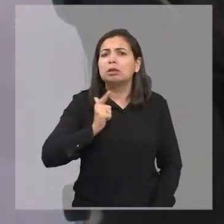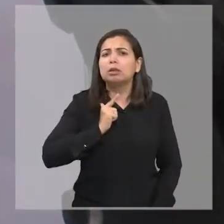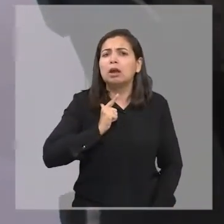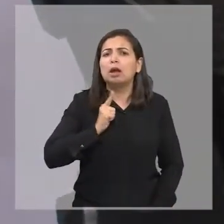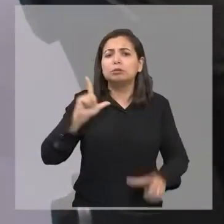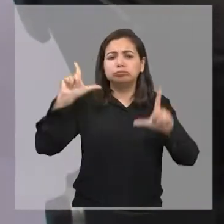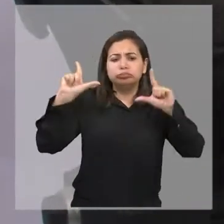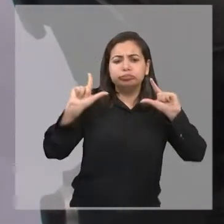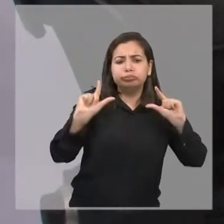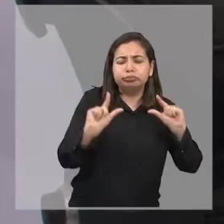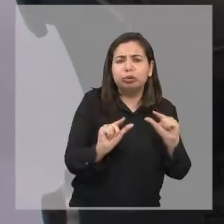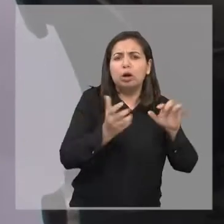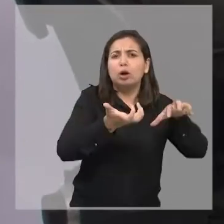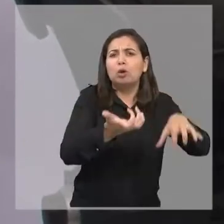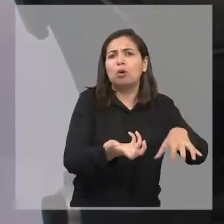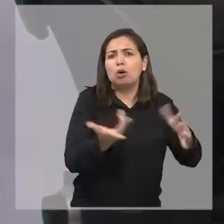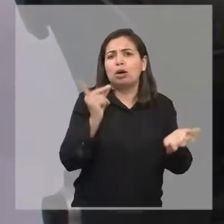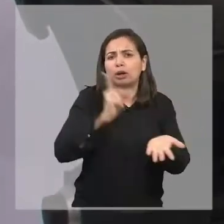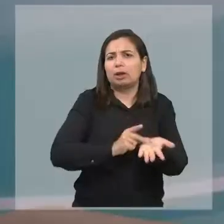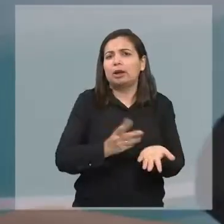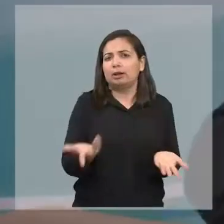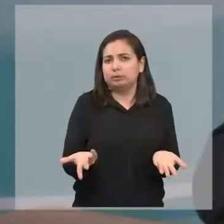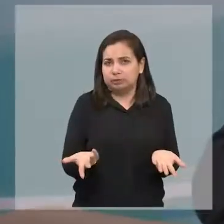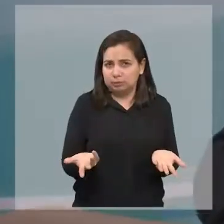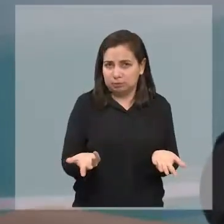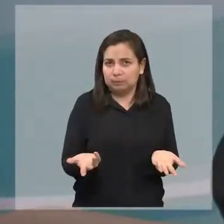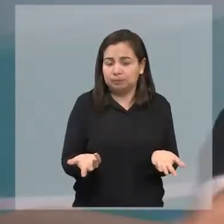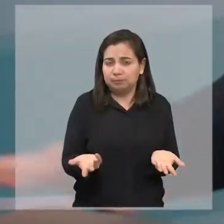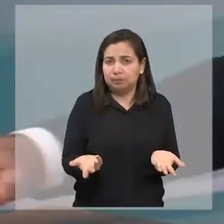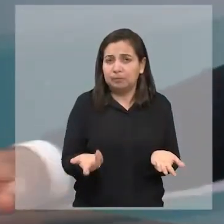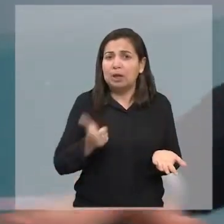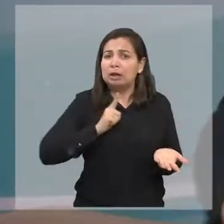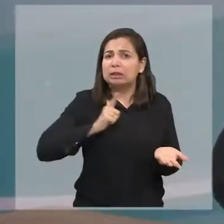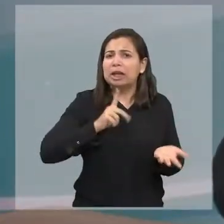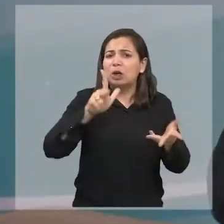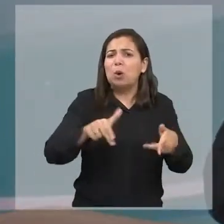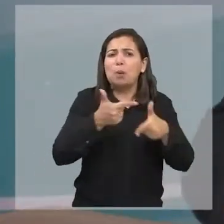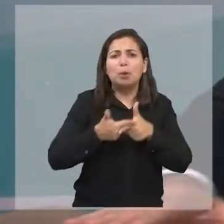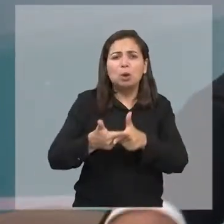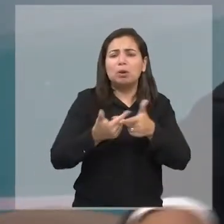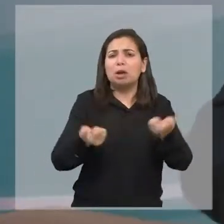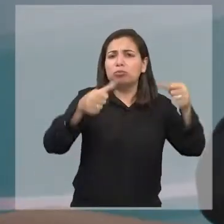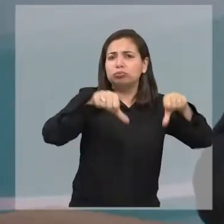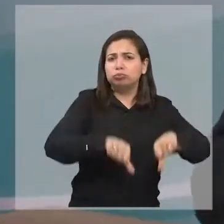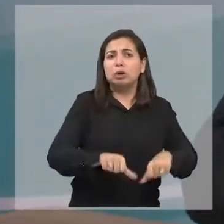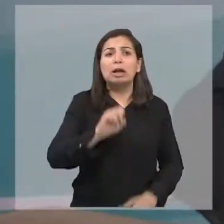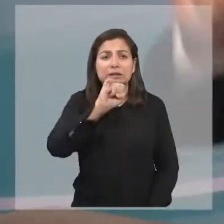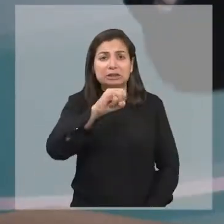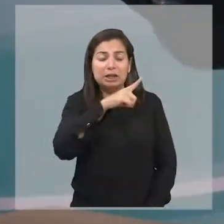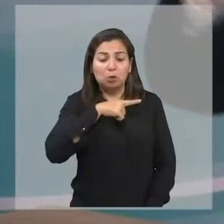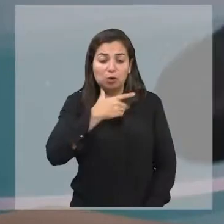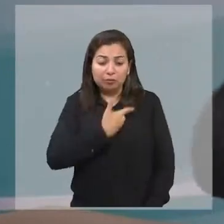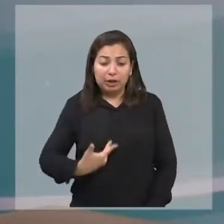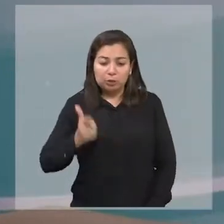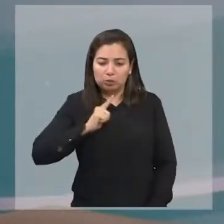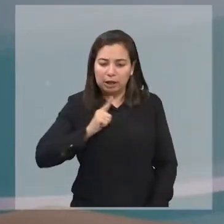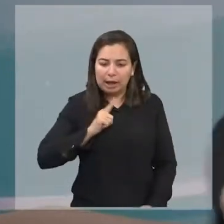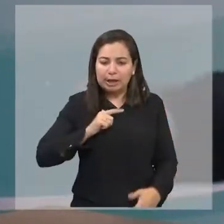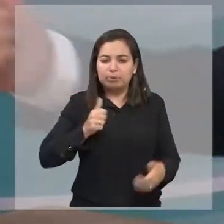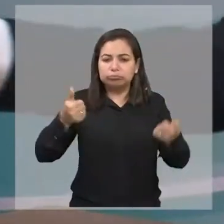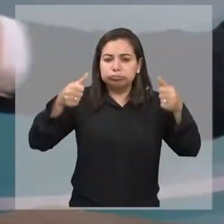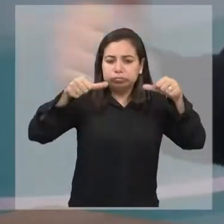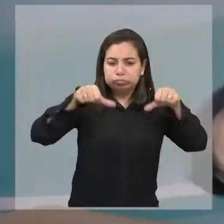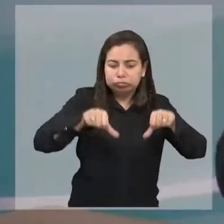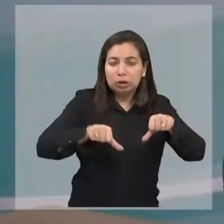legitimidade maior do Congresso e vai judicializar uma questão e vai ser mais uma derrota. Quando o governo é derrotado, toda vida que o governo é derrotado, o Congresso